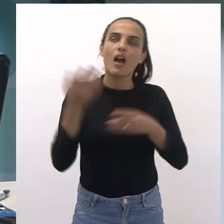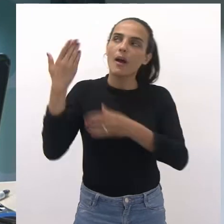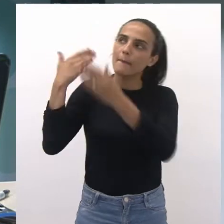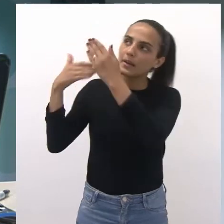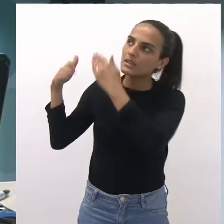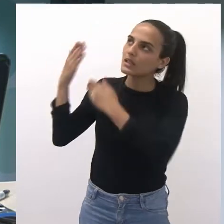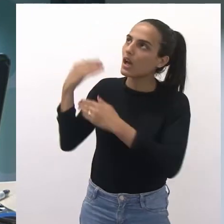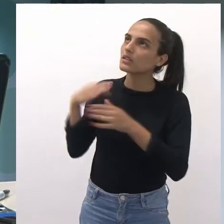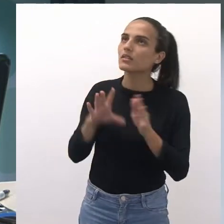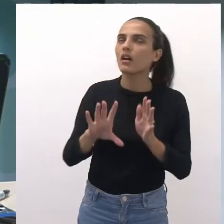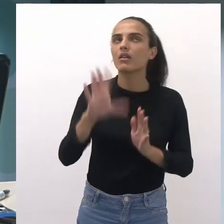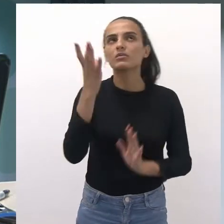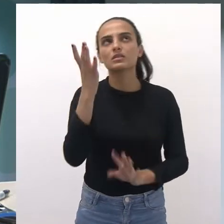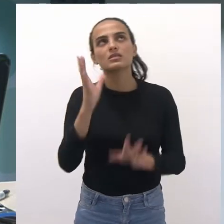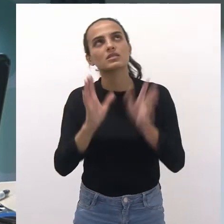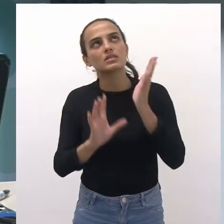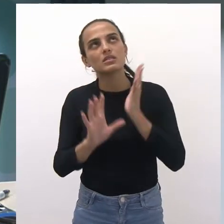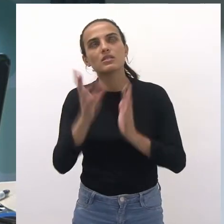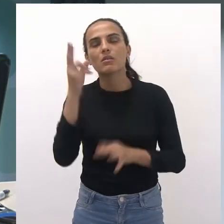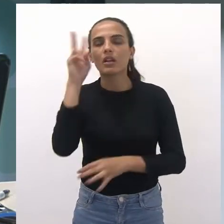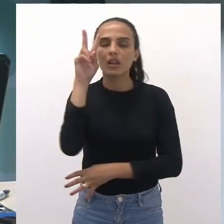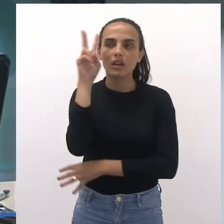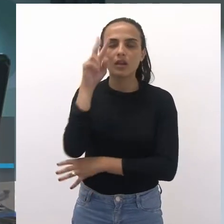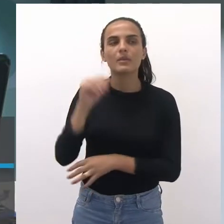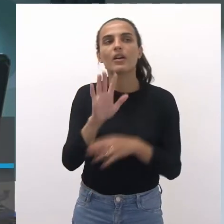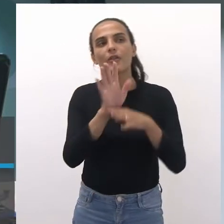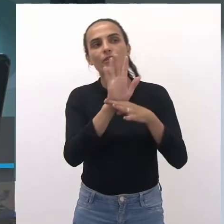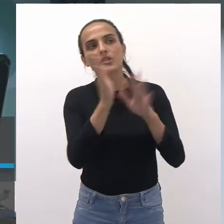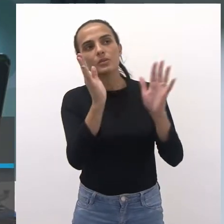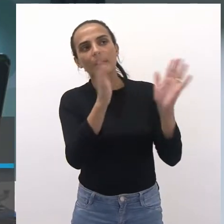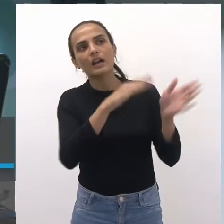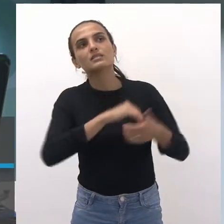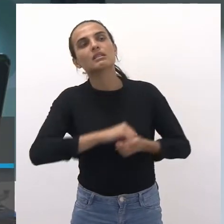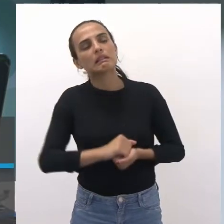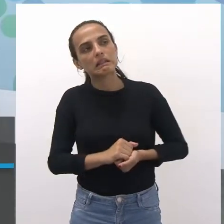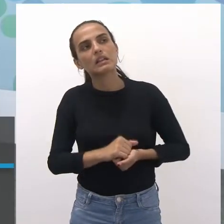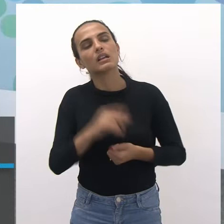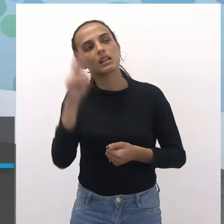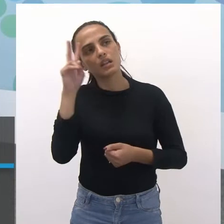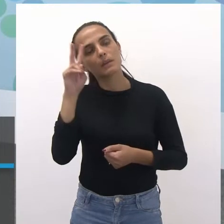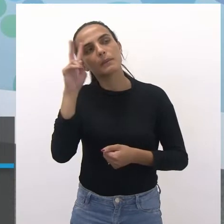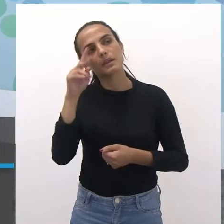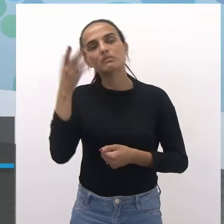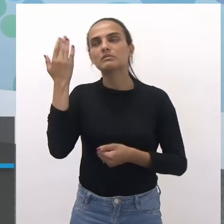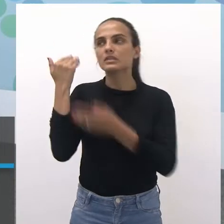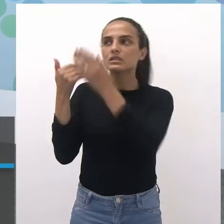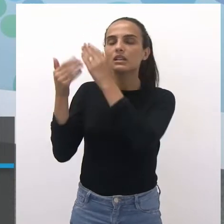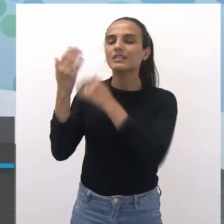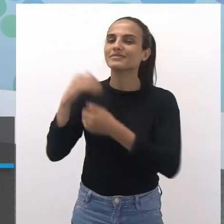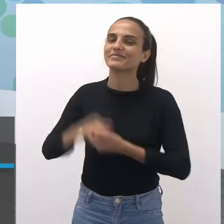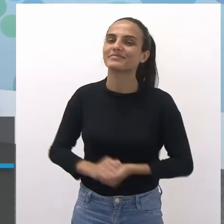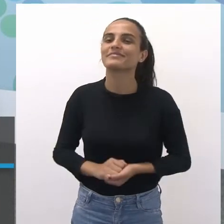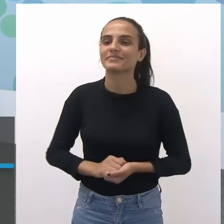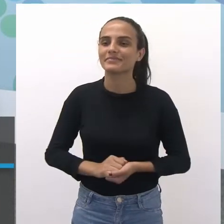até algumas décadas, né? Eu já posso falar de algumas décadas, professora Sandra. Você pode, eu não.